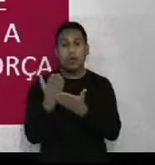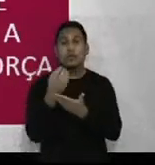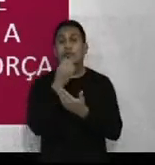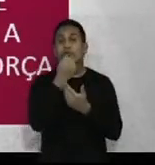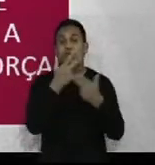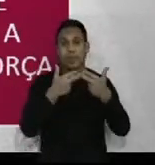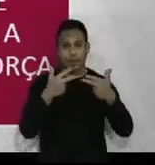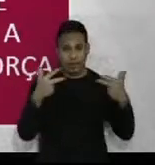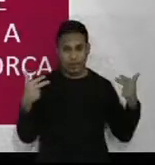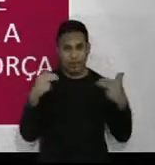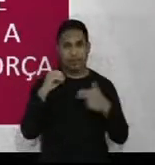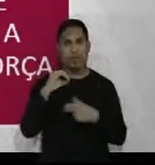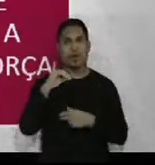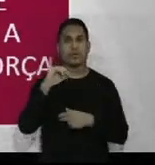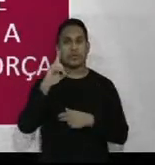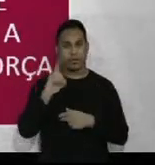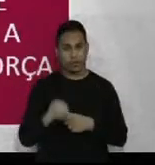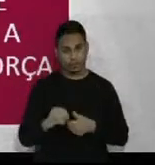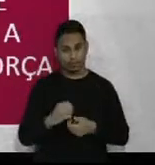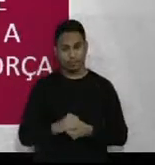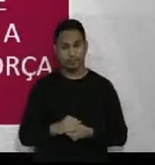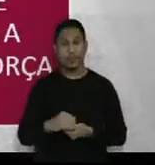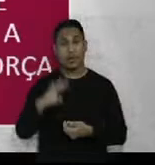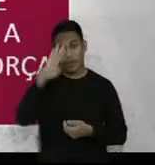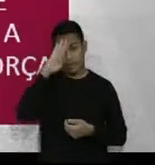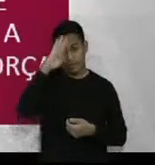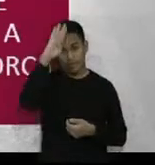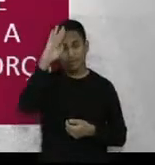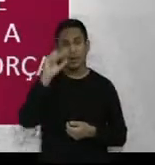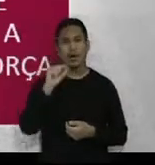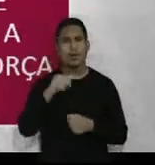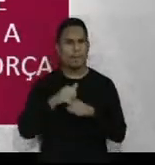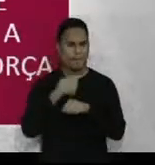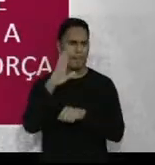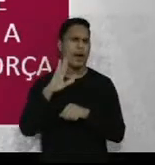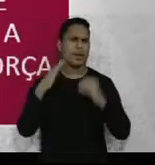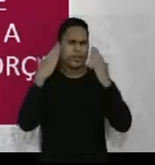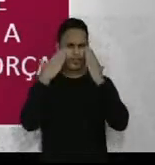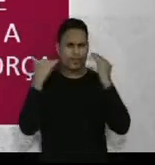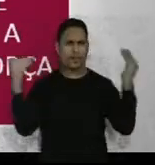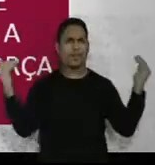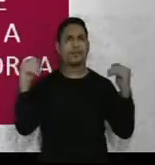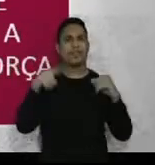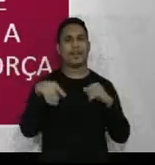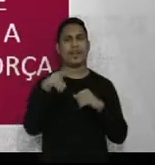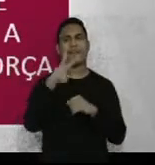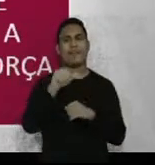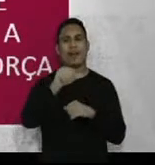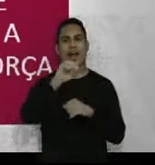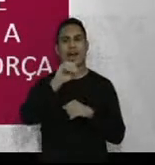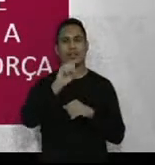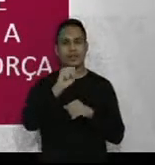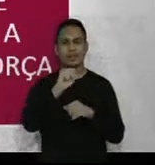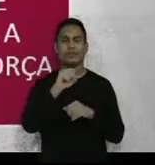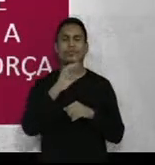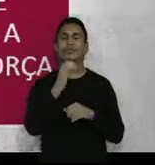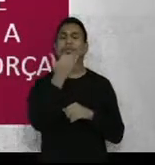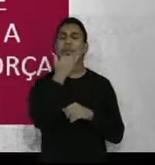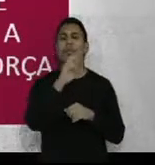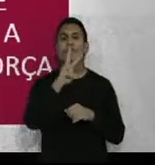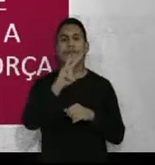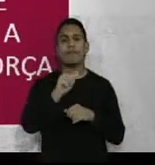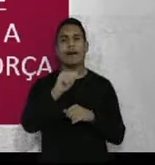o principal deles, realmente o mais falado, é essa questão de vasodilatador. Então, ele realmente promove uma maior oxigenação para os músculos, né, um maior